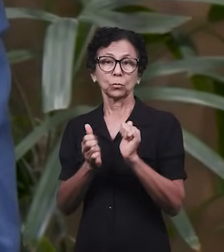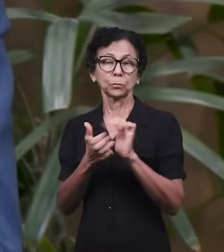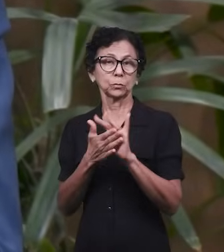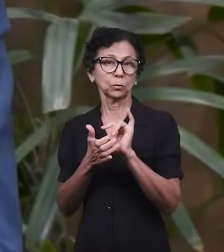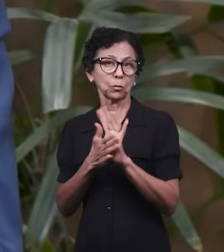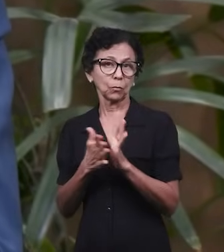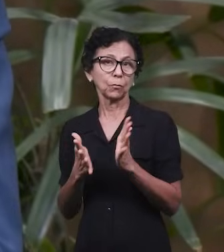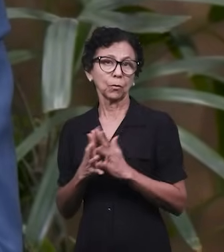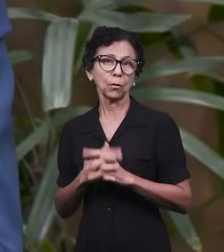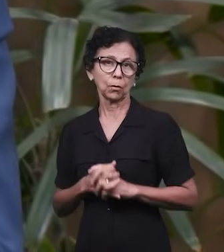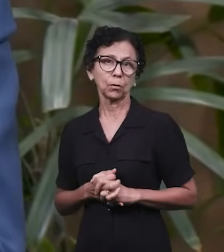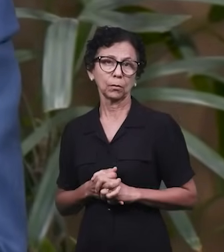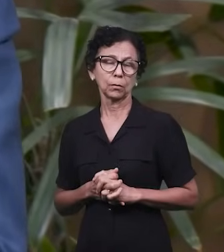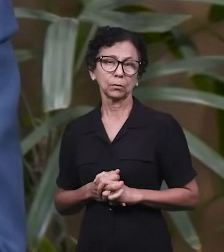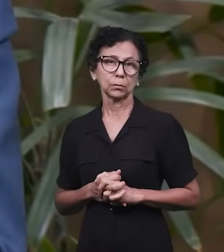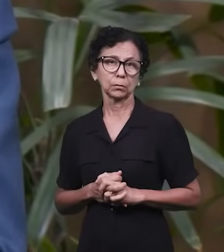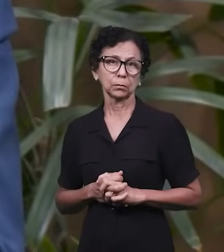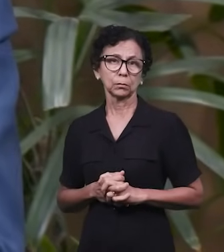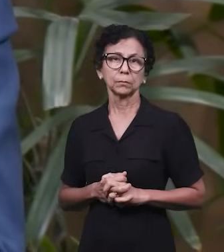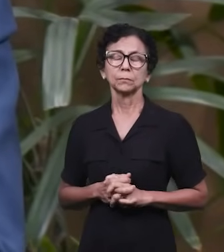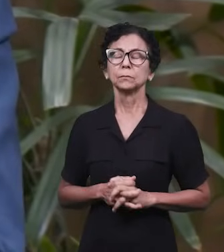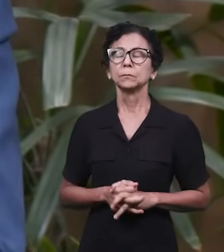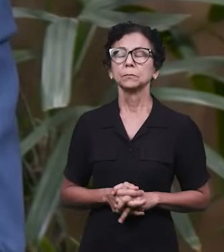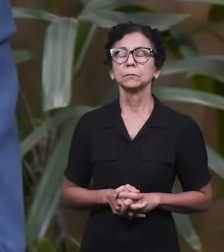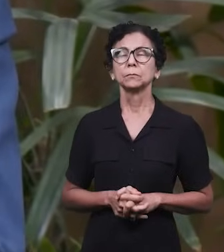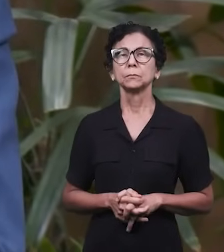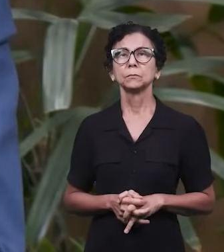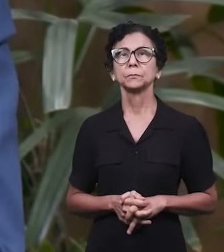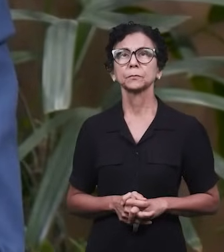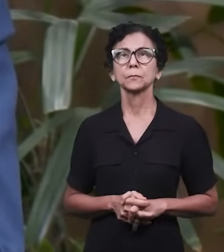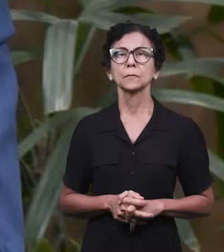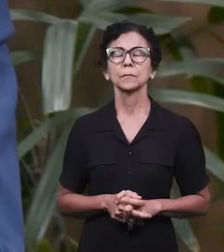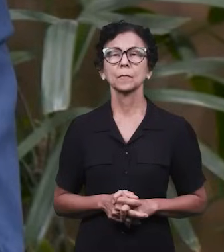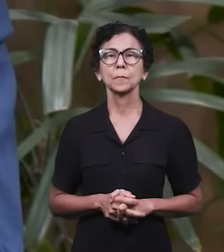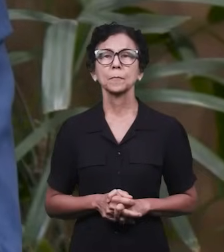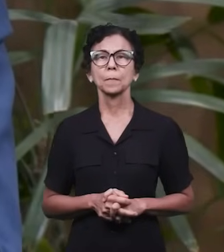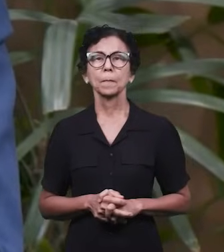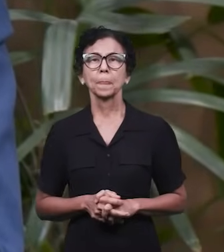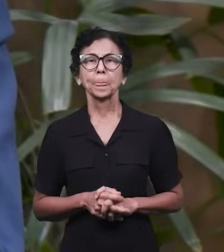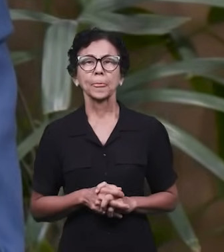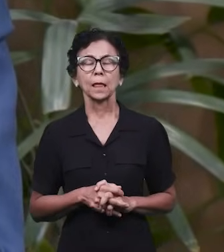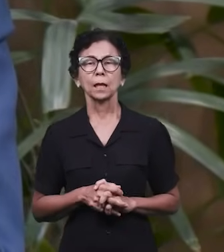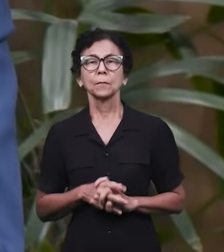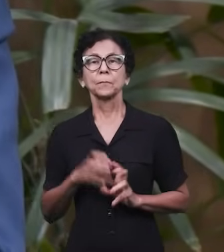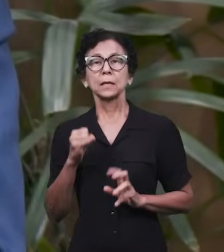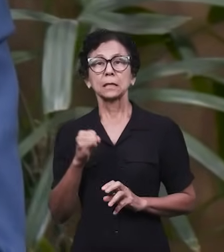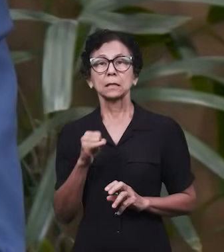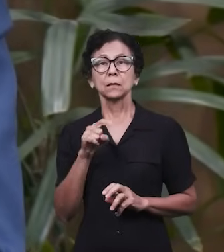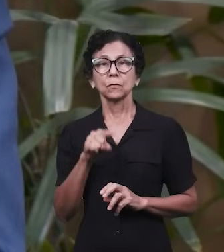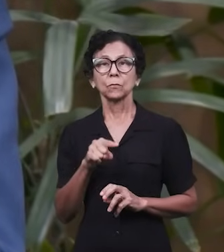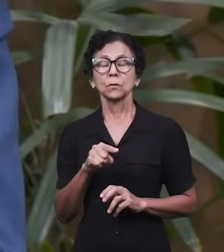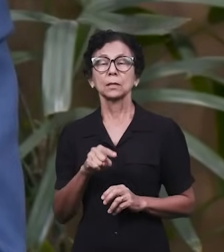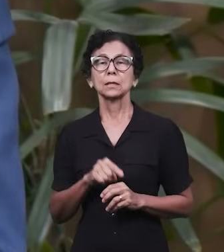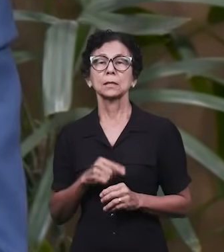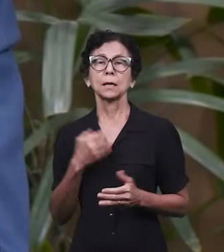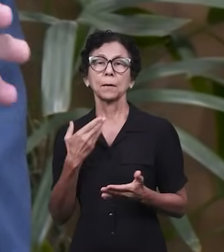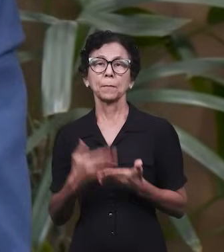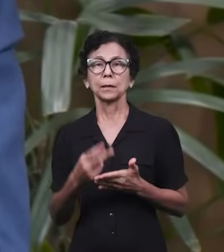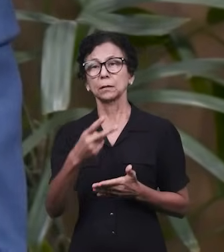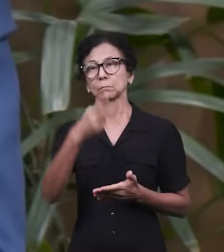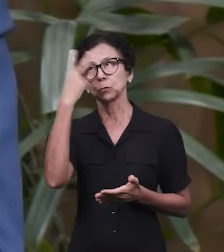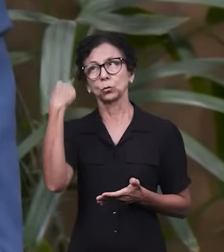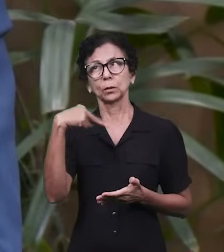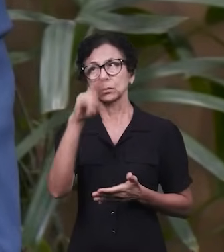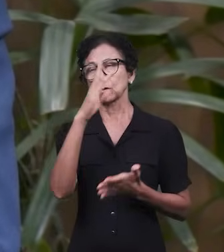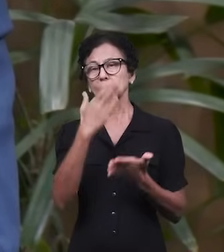que sejam 2 horas, e isso não vai te prejudicar, porque você vai estar na casa do Pai. Até porque, irmãos,